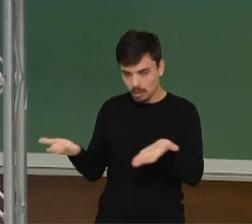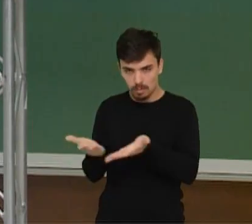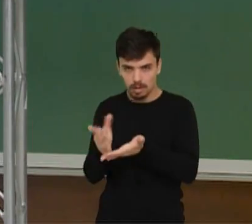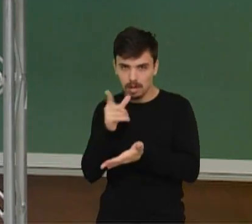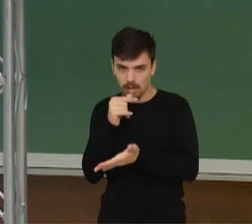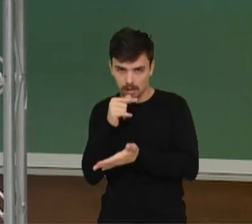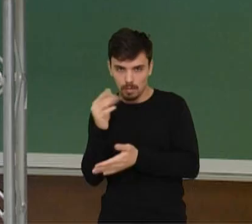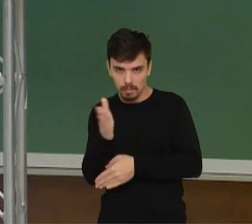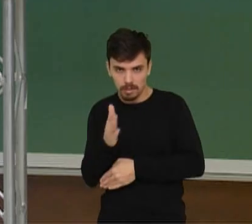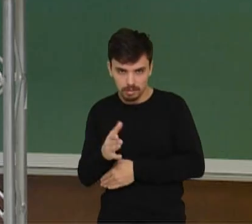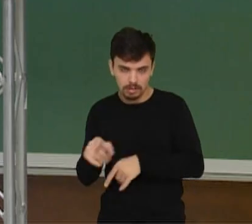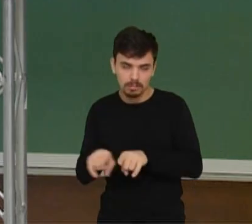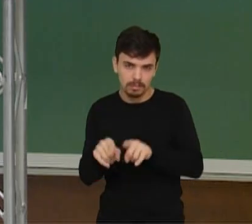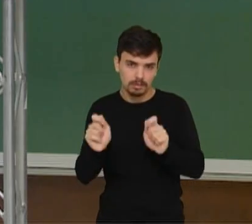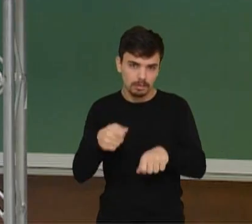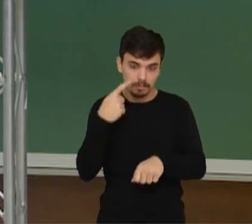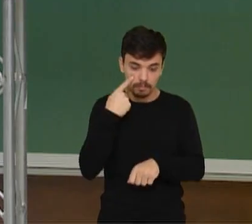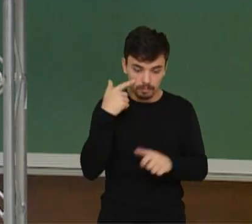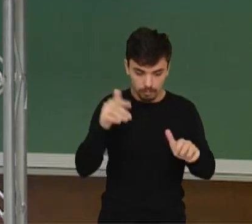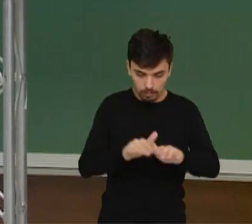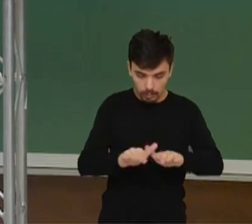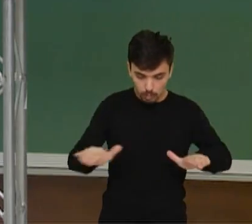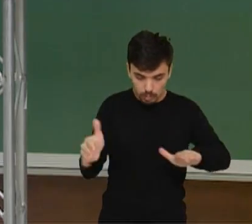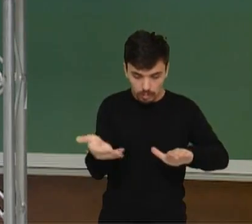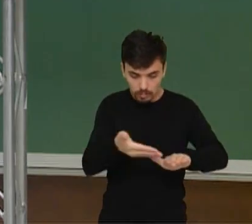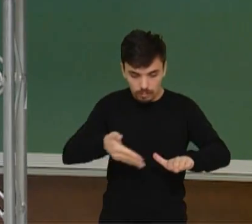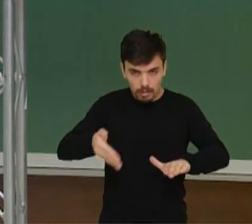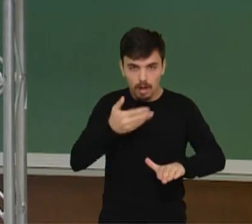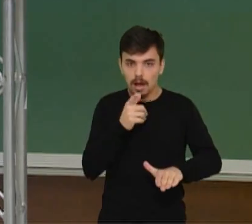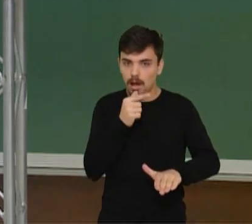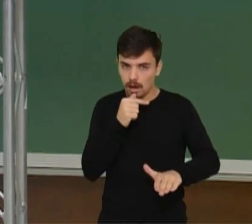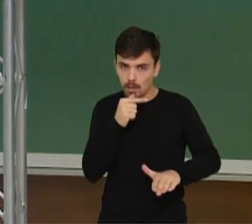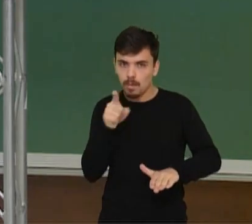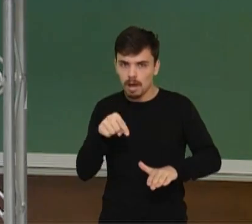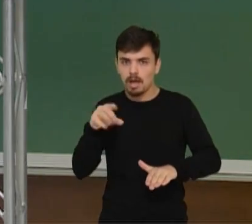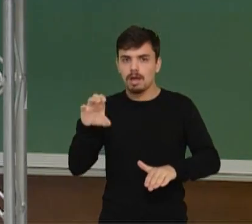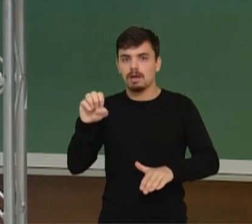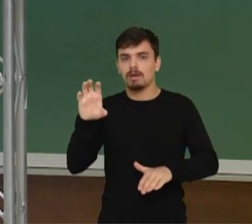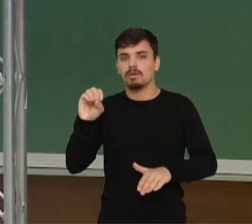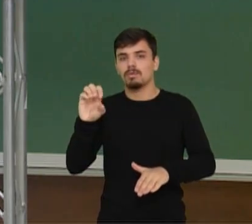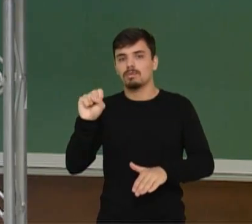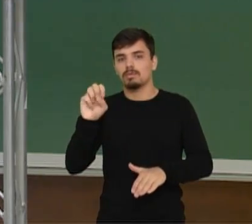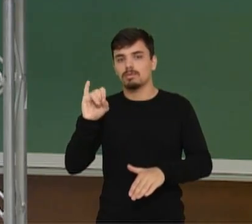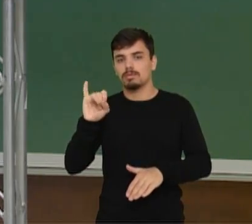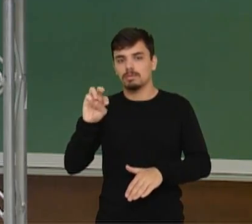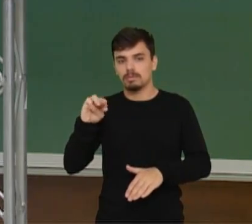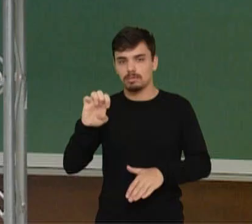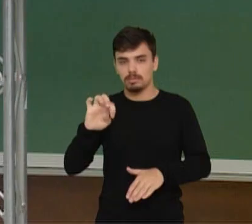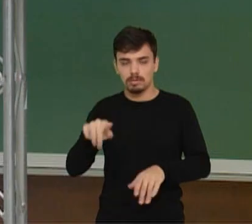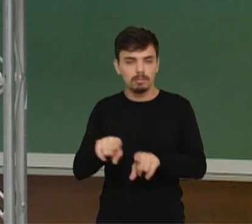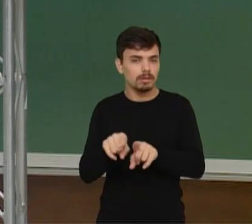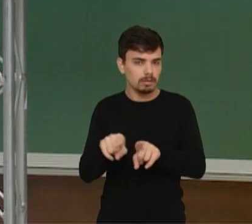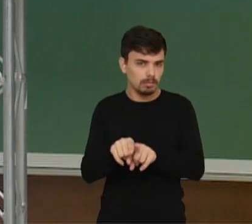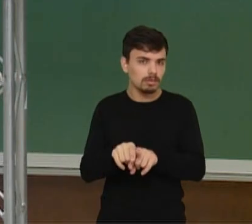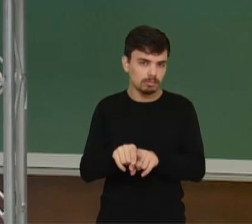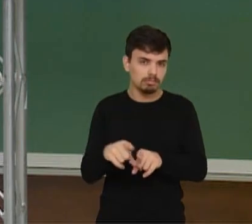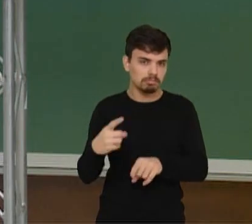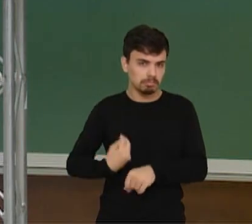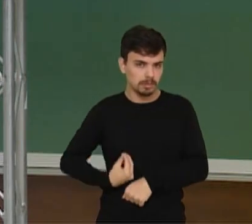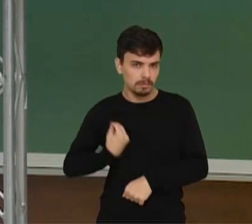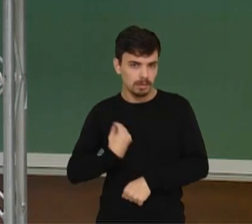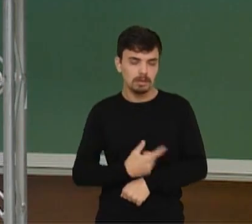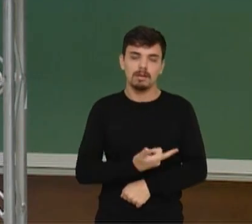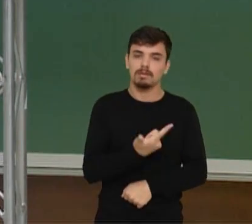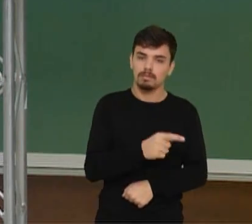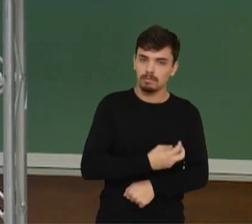fala lá. Uma poça d'água representa um ecossistema? Também, se ela possuir fatores bióticos e abióticos. E